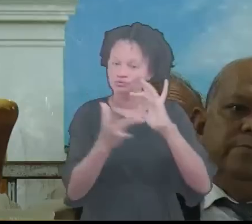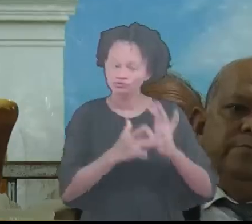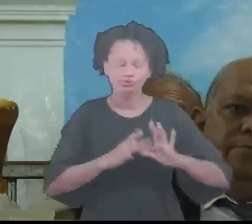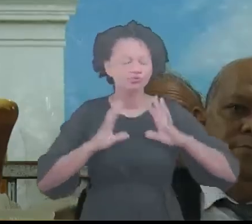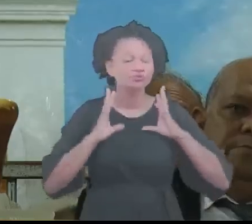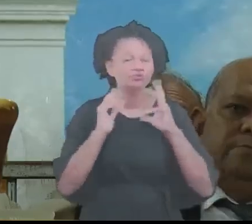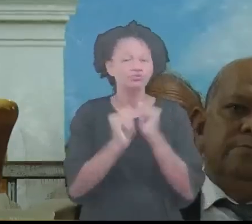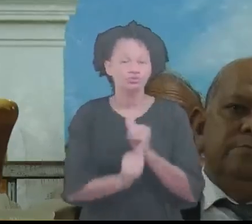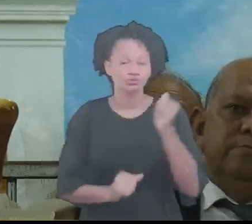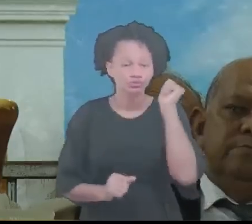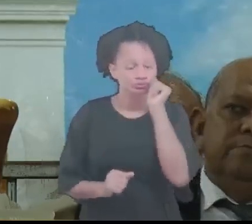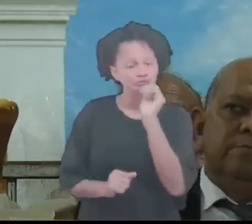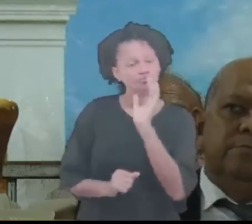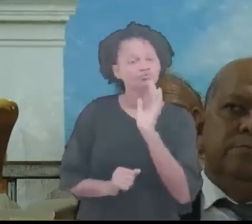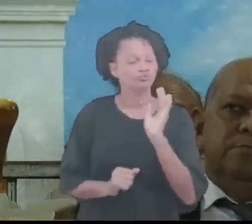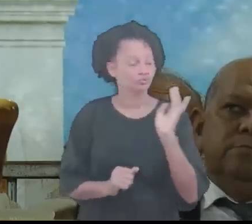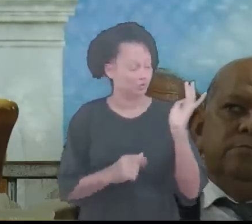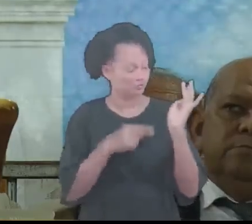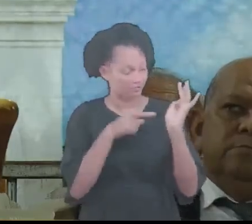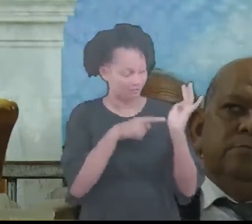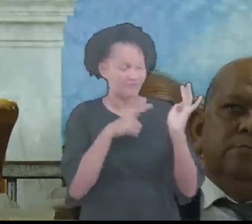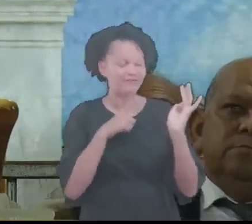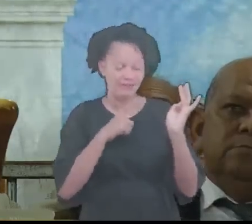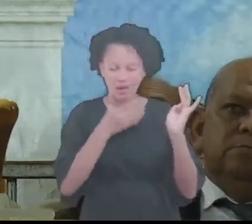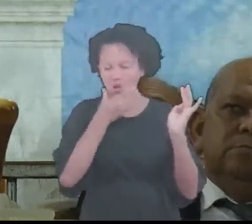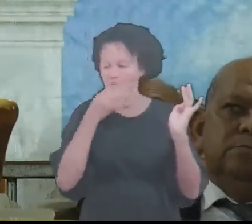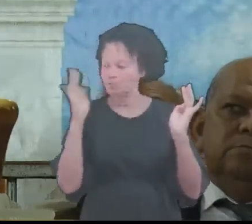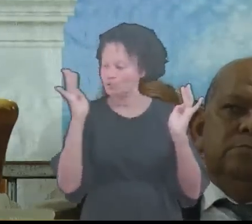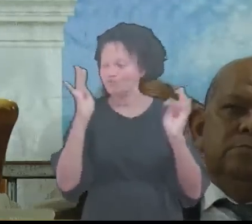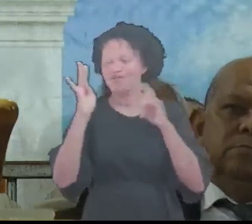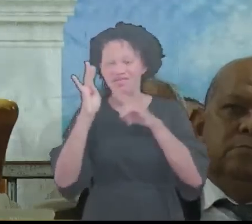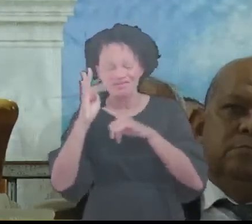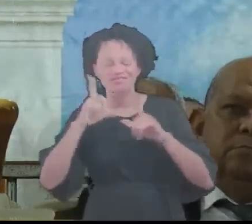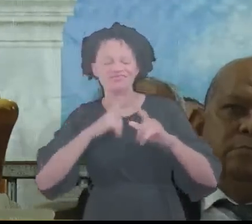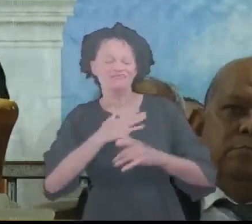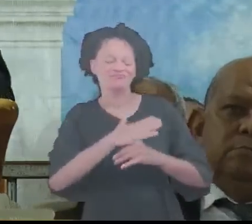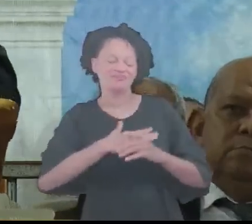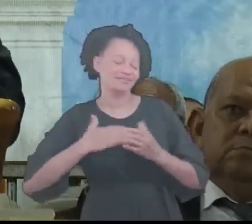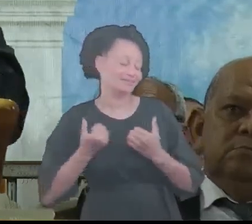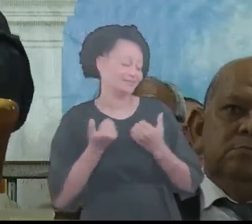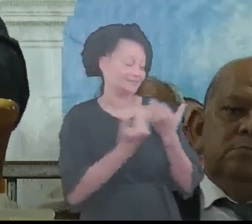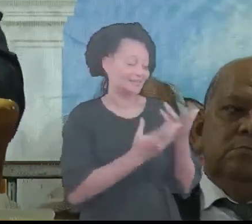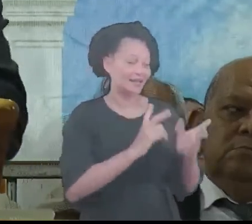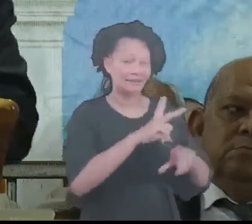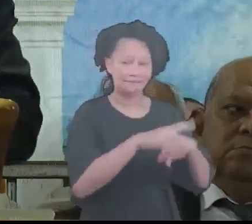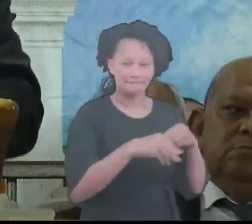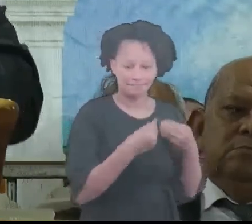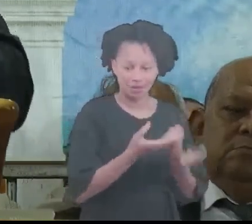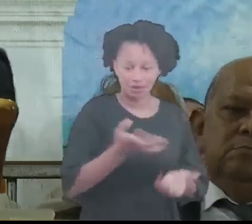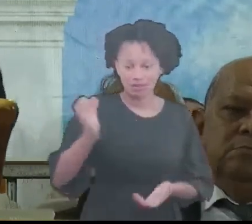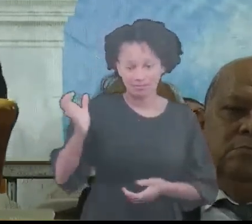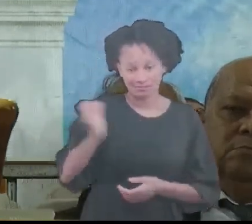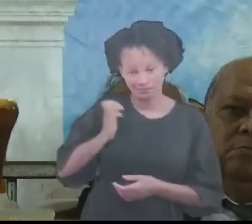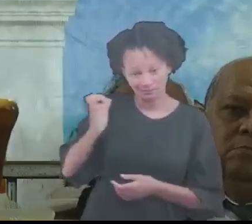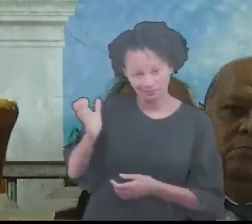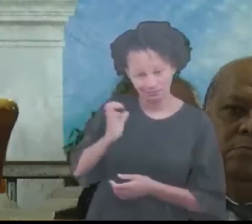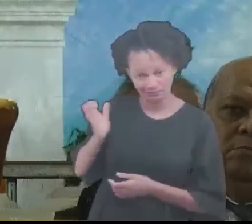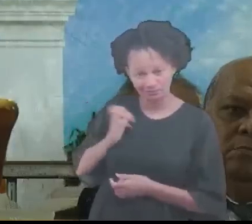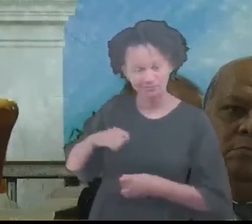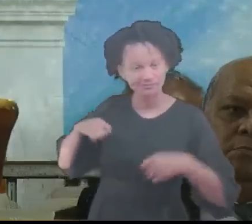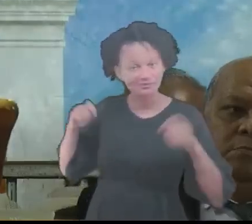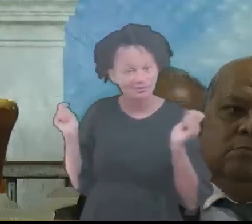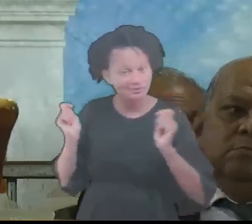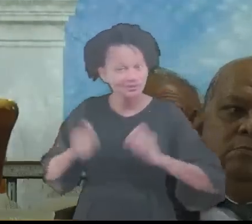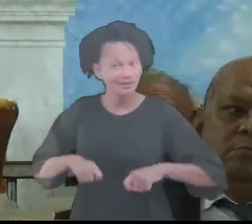prazer de levar um presente para quem, meus amados irmãos? Para a noiva. Quando ele é rico, quando ele tem mais